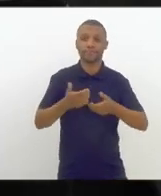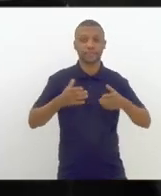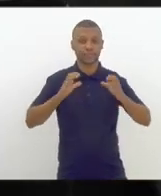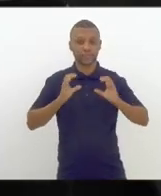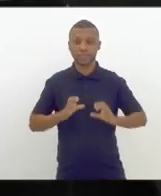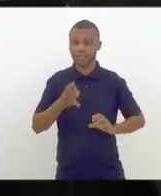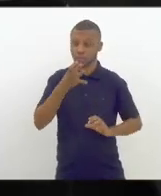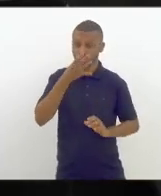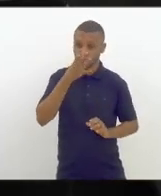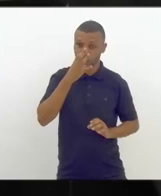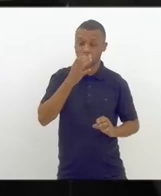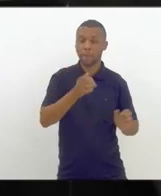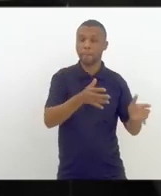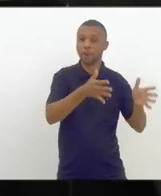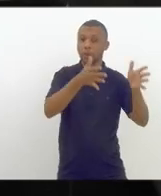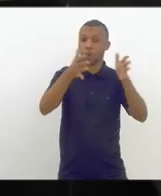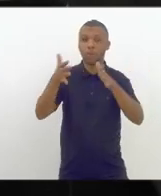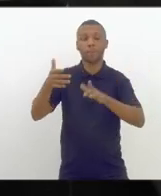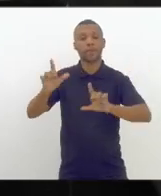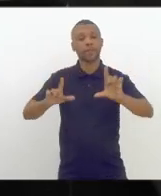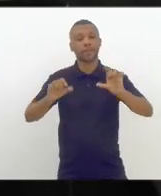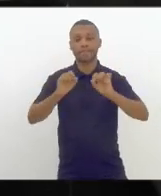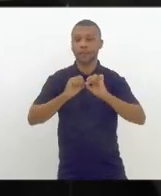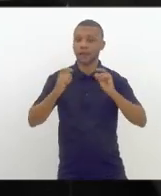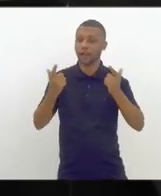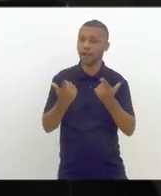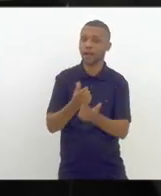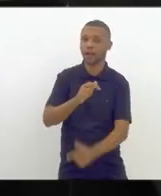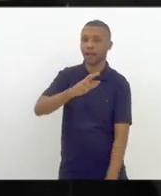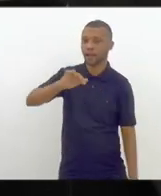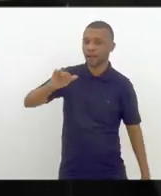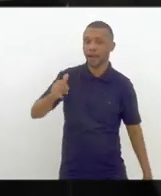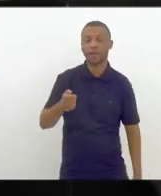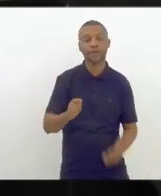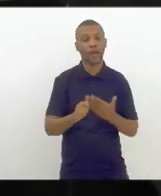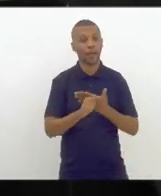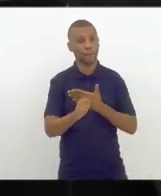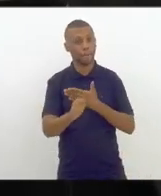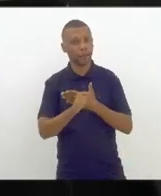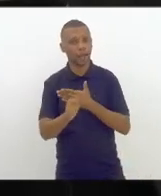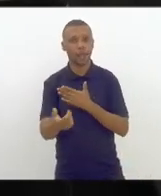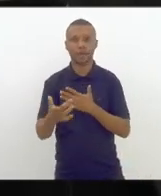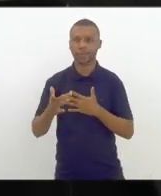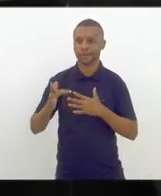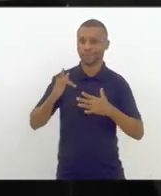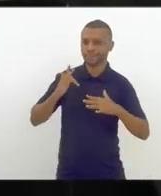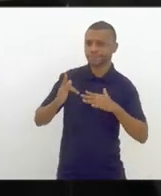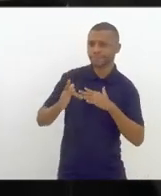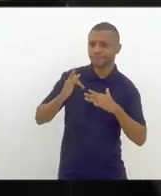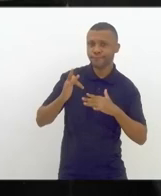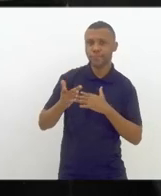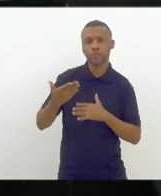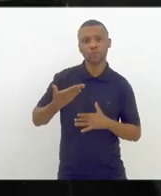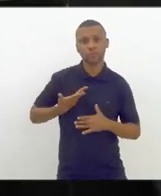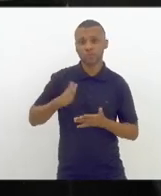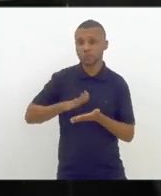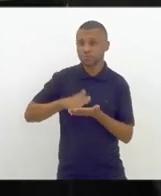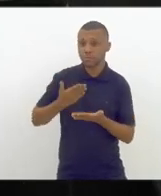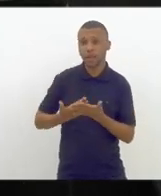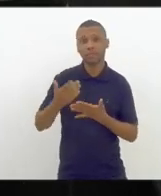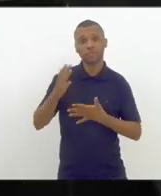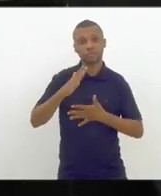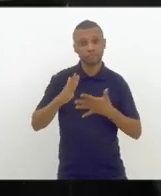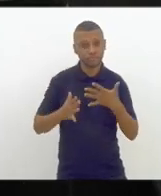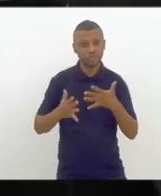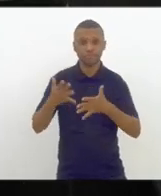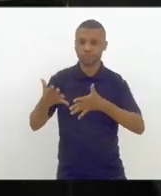nos assistem pela TV Alerge, nos seguem pelas redes sociais, imprensa, colegas de trabalho desta casa, notadamente o nosso intérprete